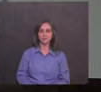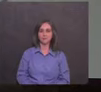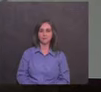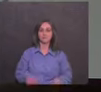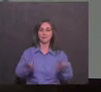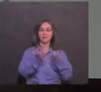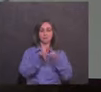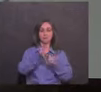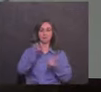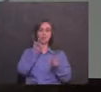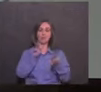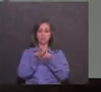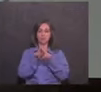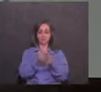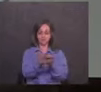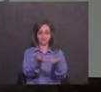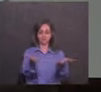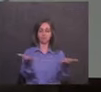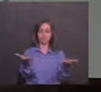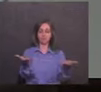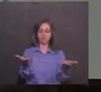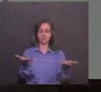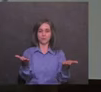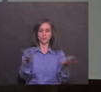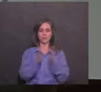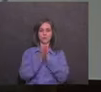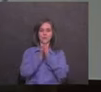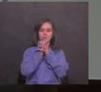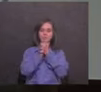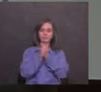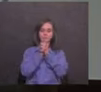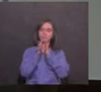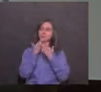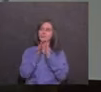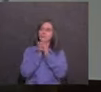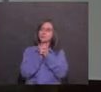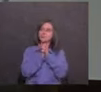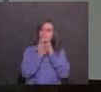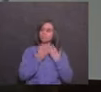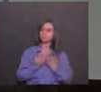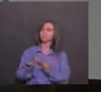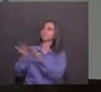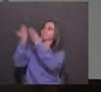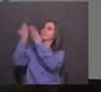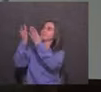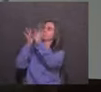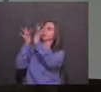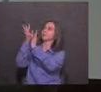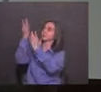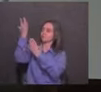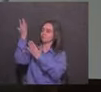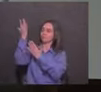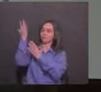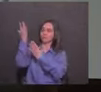Irmãos e irmãs caríssimos, elevemos as nossas súplicas ao Redentor que não nos chama servos, mas seus